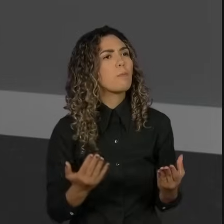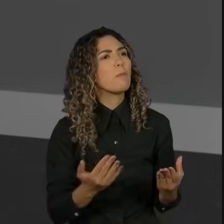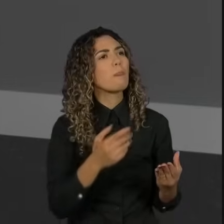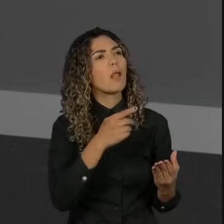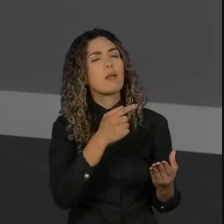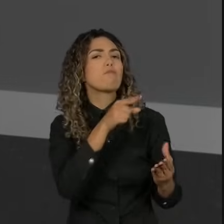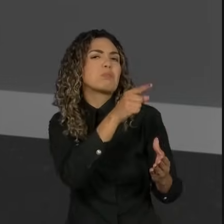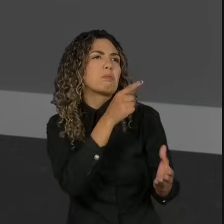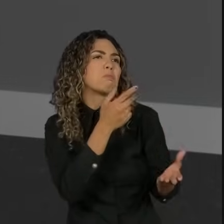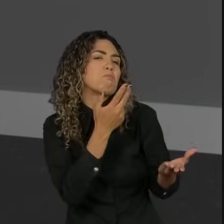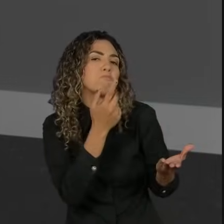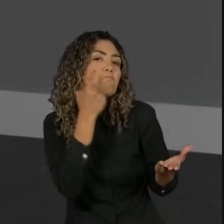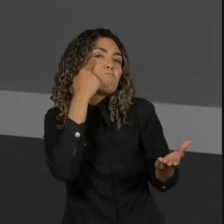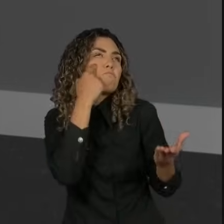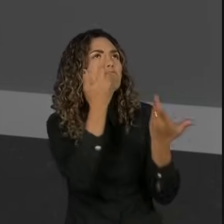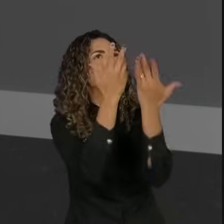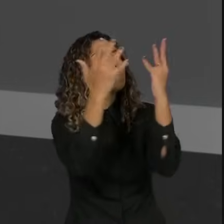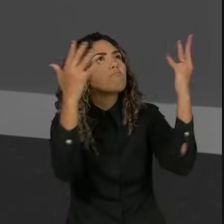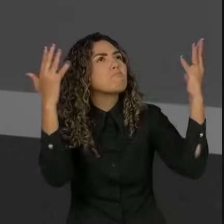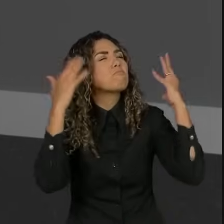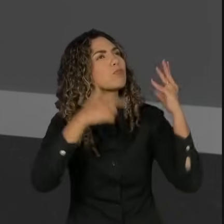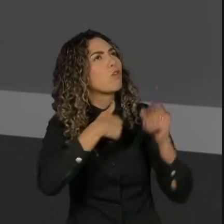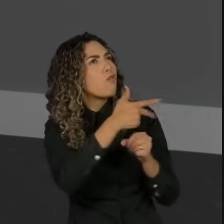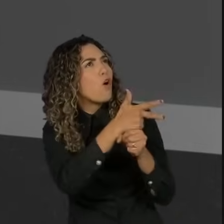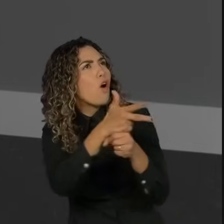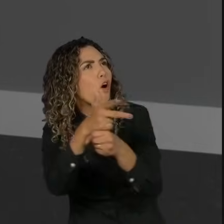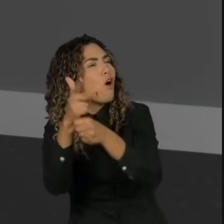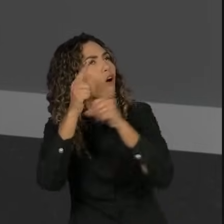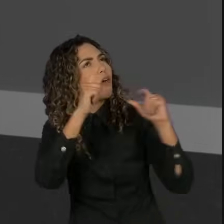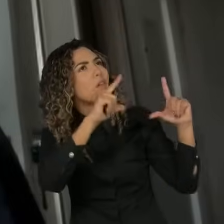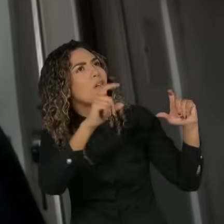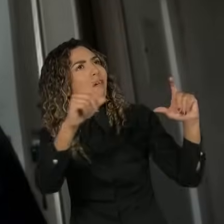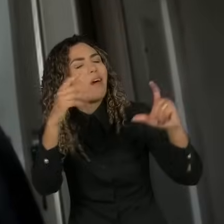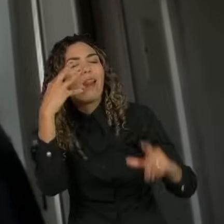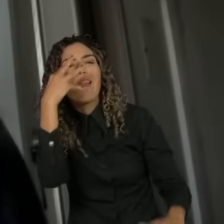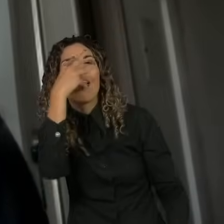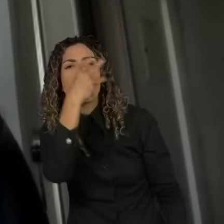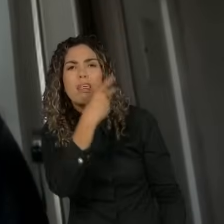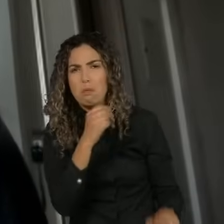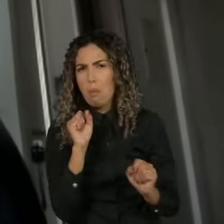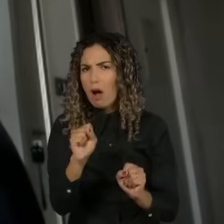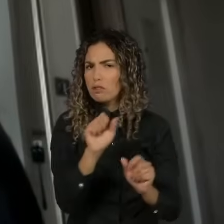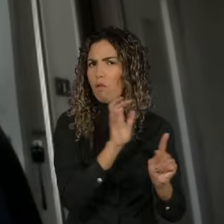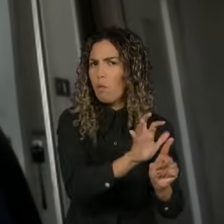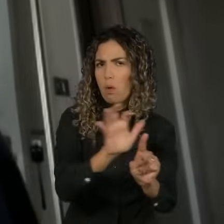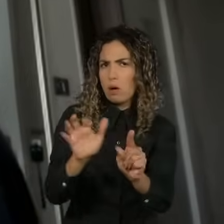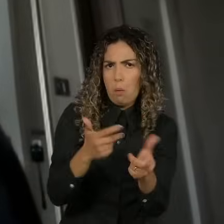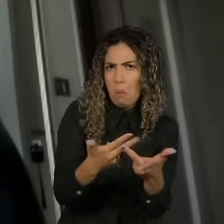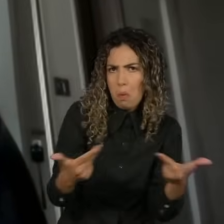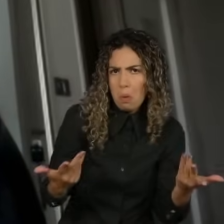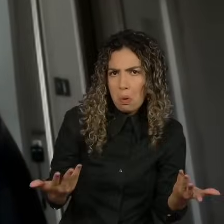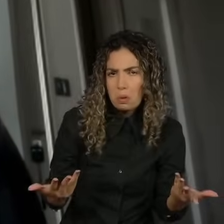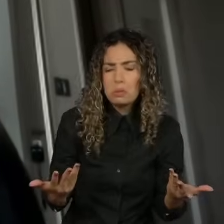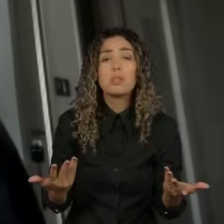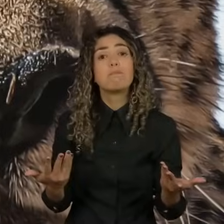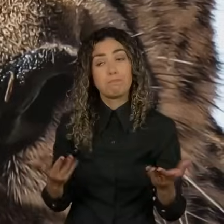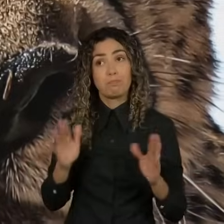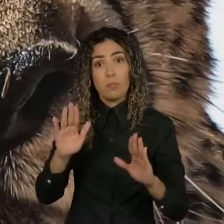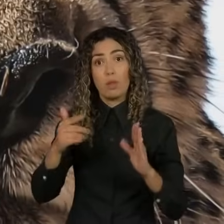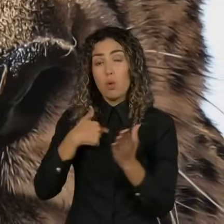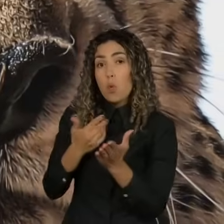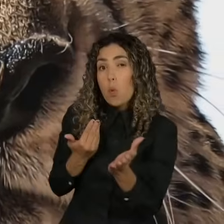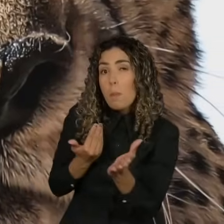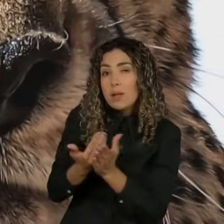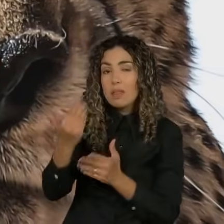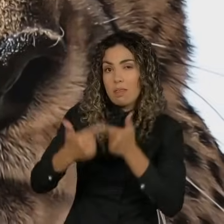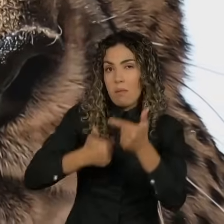belas imagens de natureza são capazes de causar nas pessoas? Quando eu comecei a trabalhar com conservação de fauna lá na